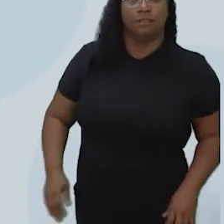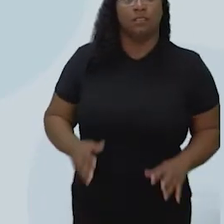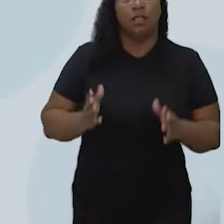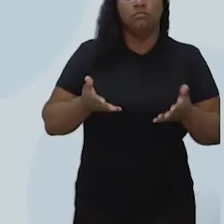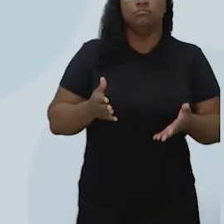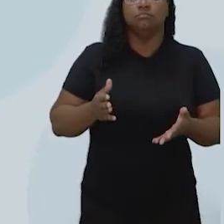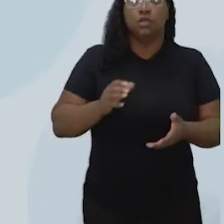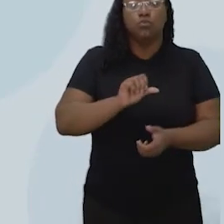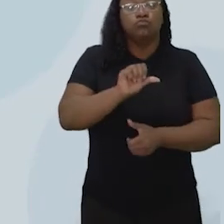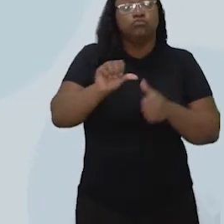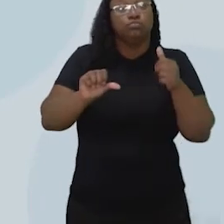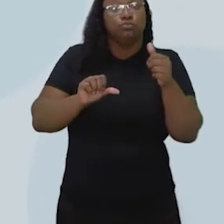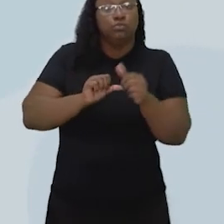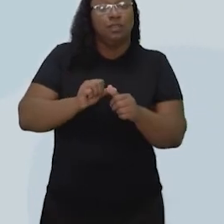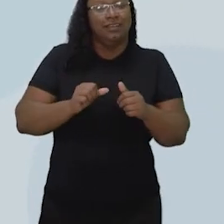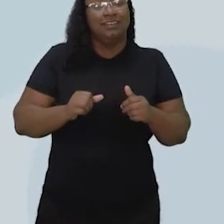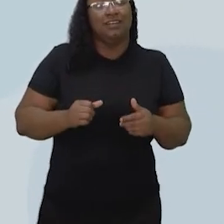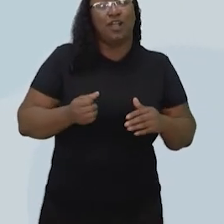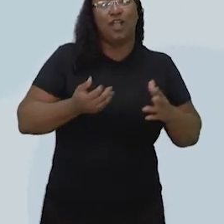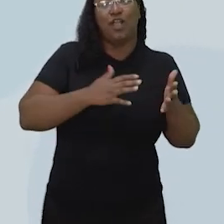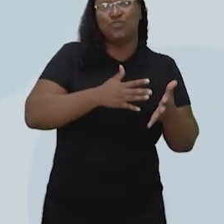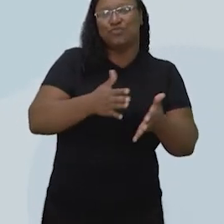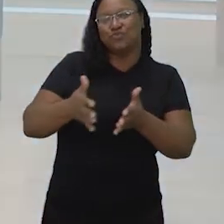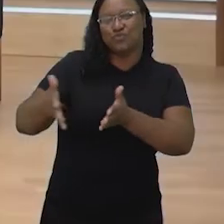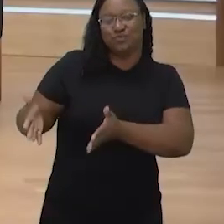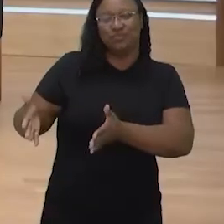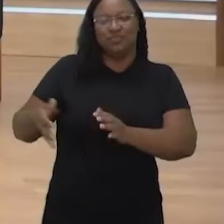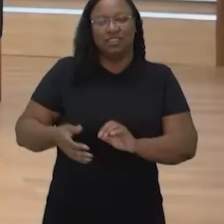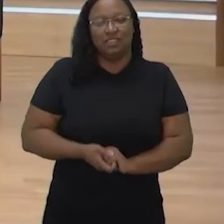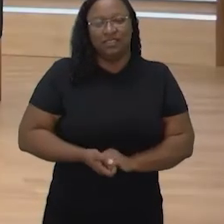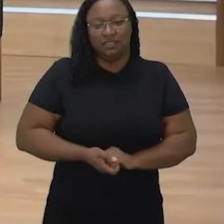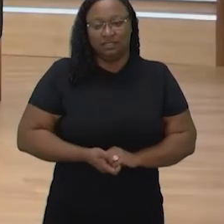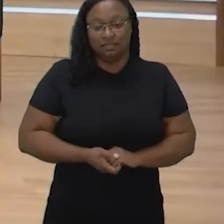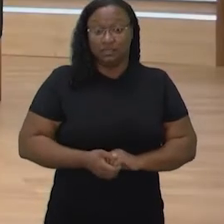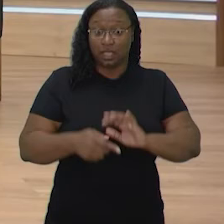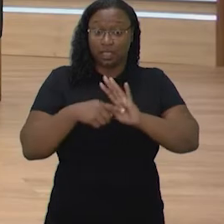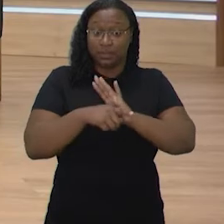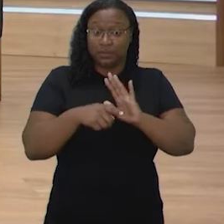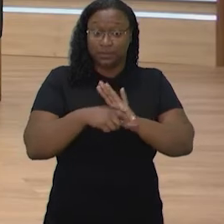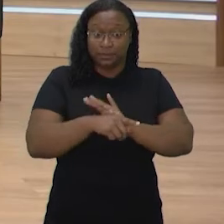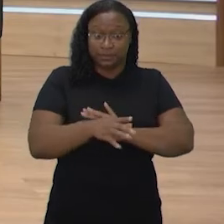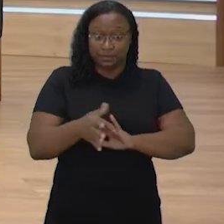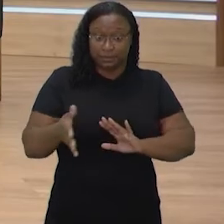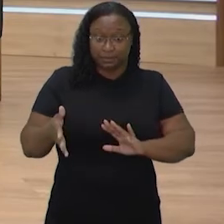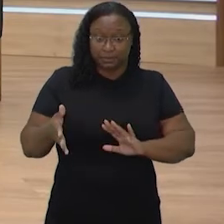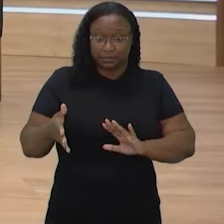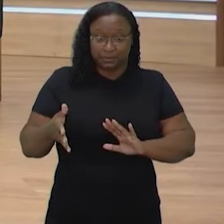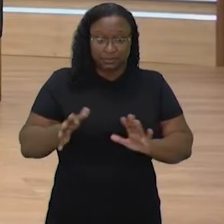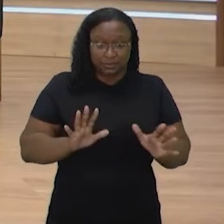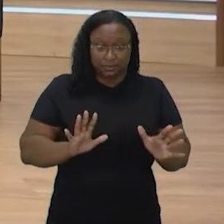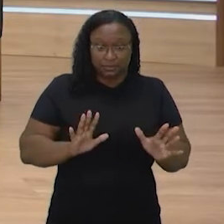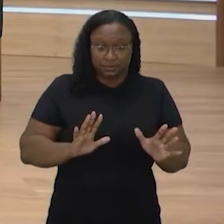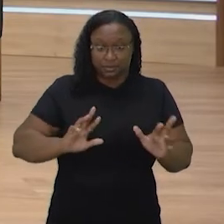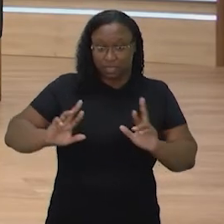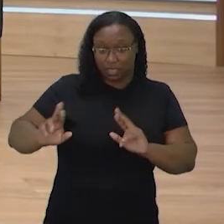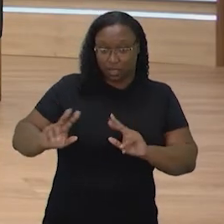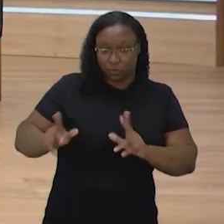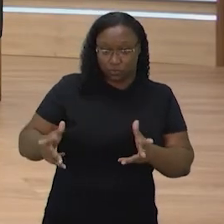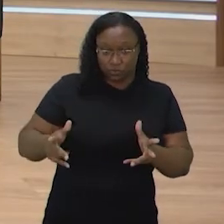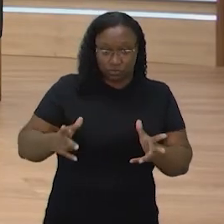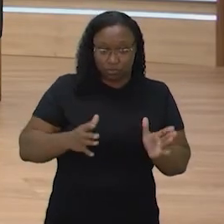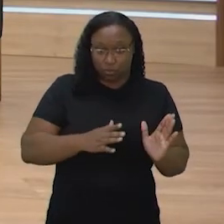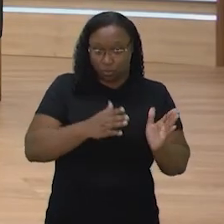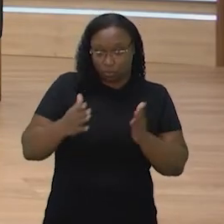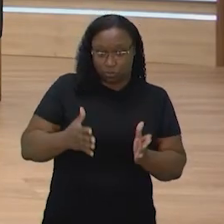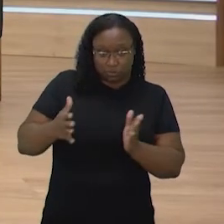de biomassa. Aqui Oi. Eu vou te desalinhar muito se eu fazer uma pergunta. Não, vou aproveitar jamais. Porque você acha que vai ensinar outro processo aí